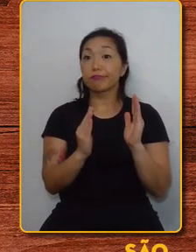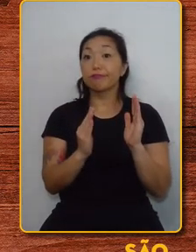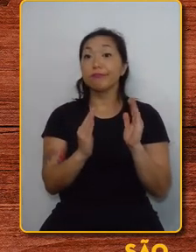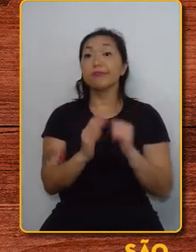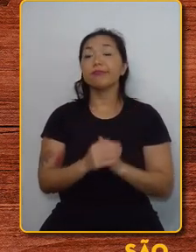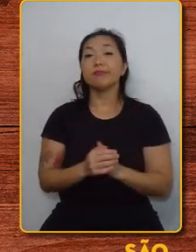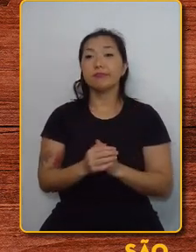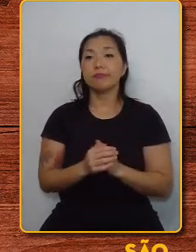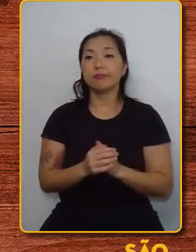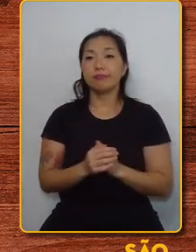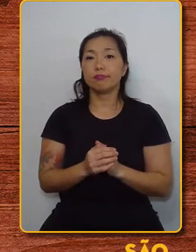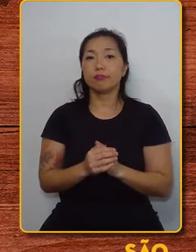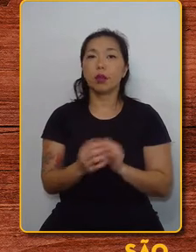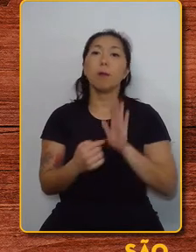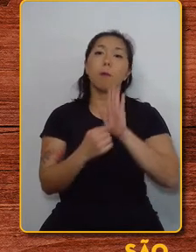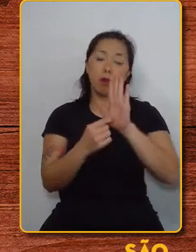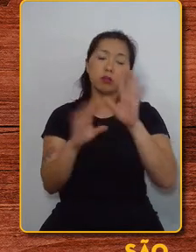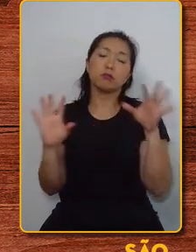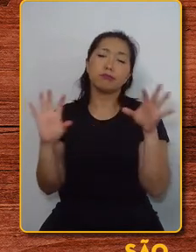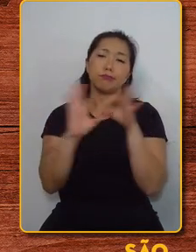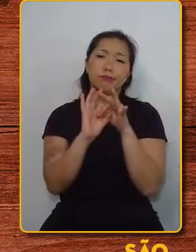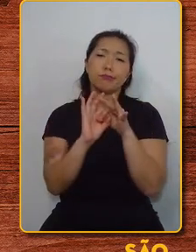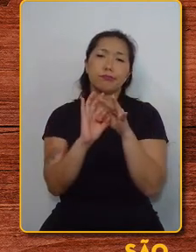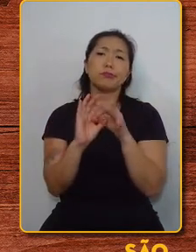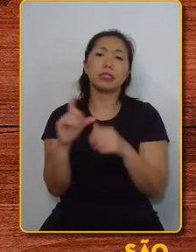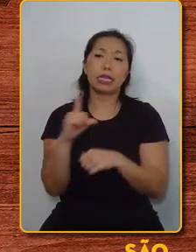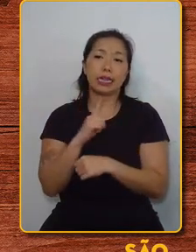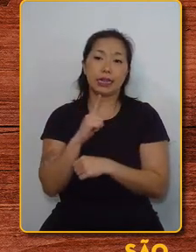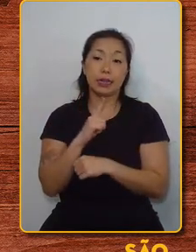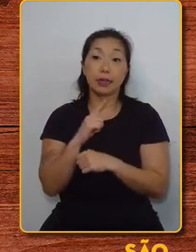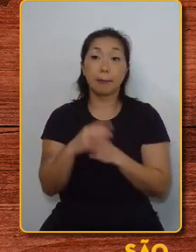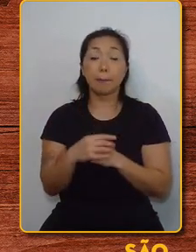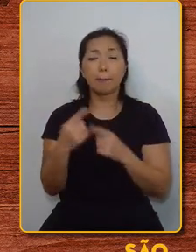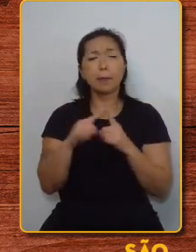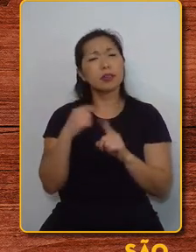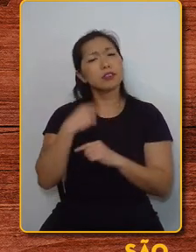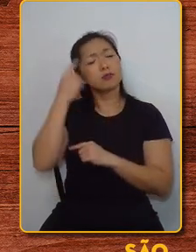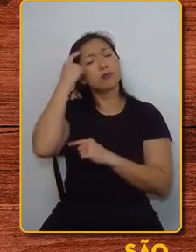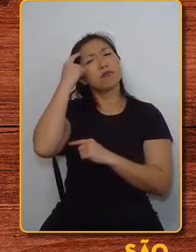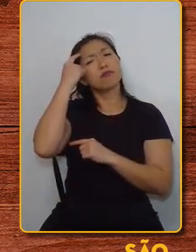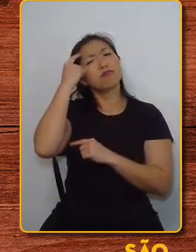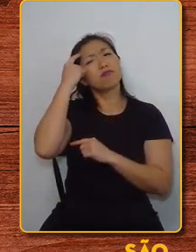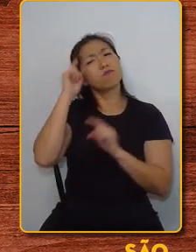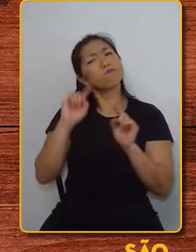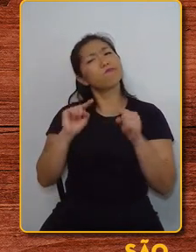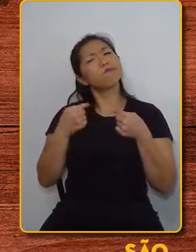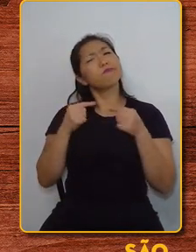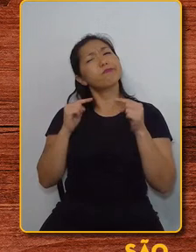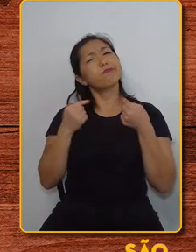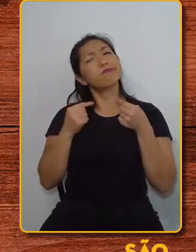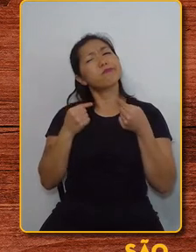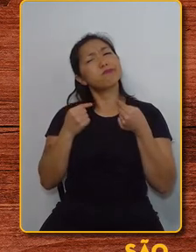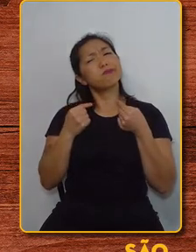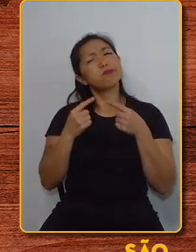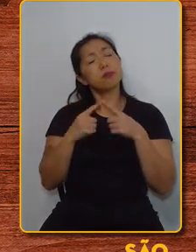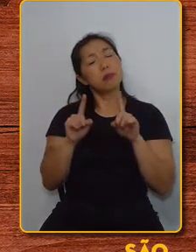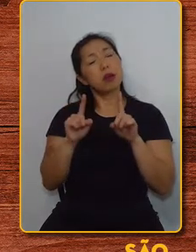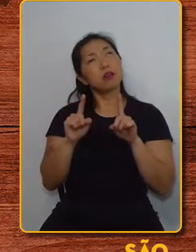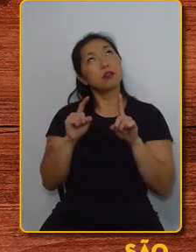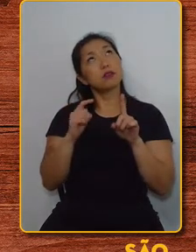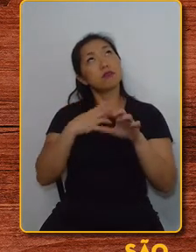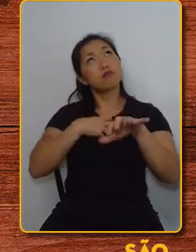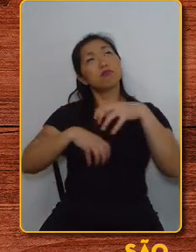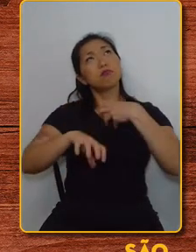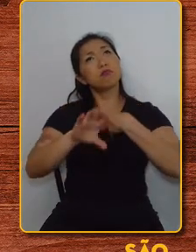assim, mostra essa unidade, né? E aí eu fiquei me colocando no lugar dele. Por outro lado, ele tá montando o